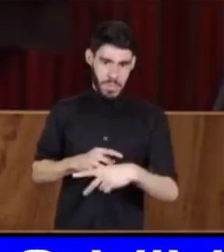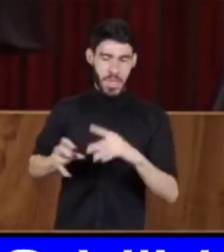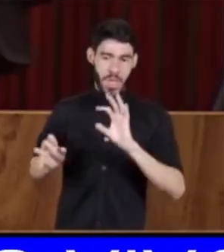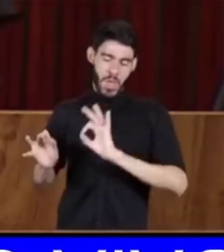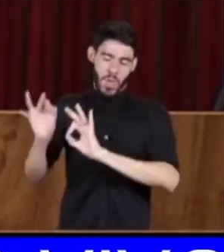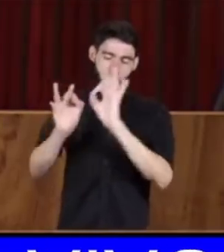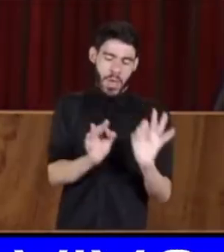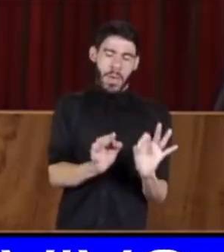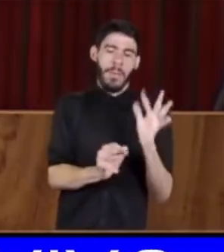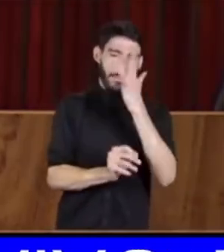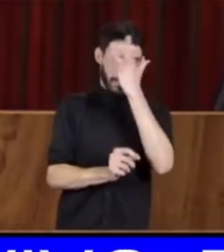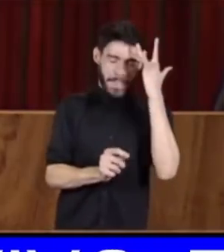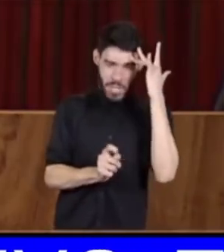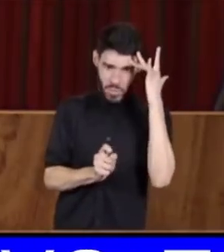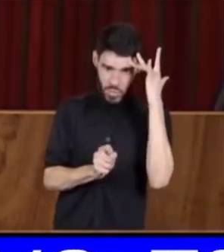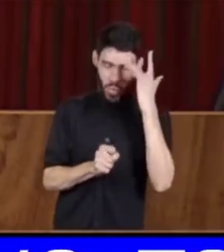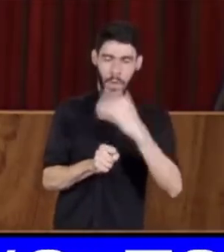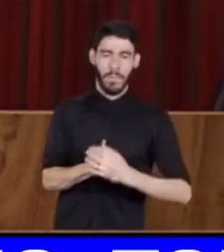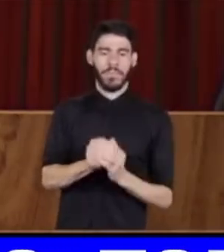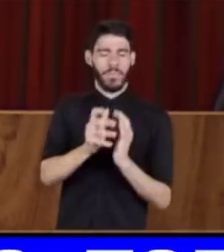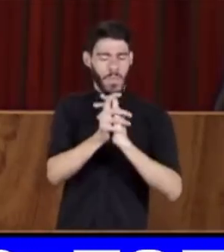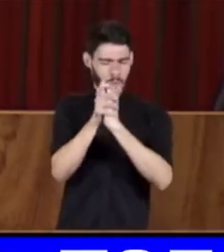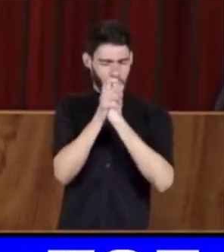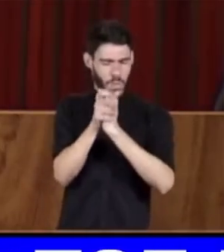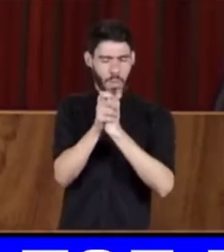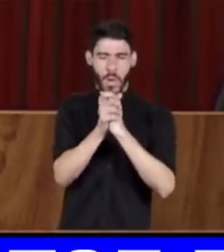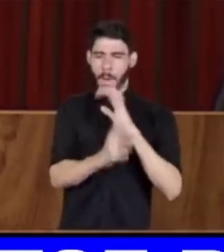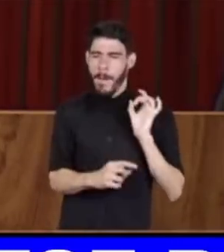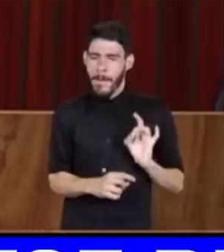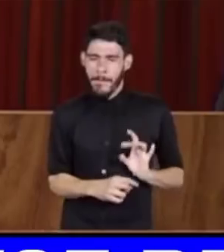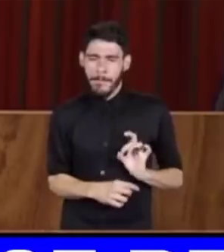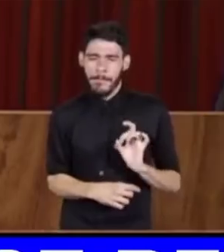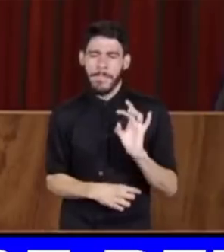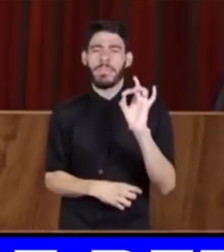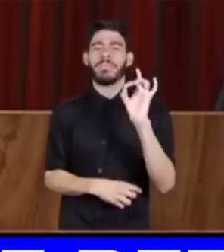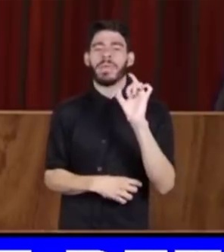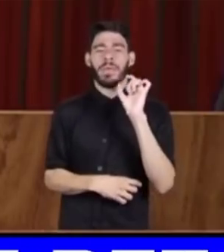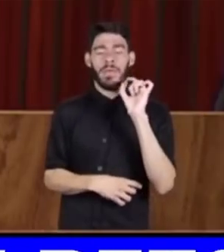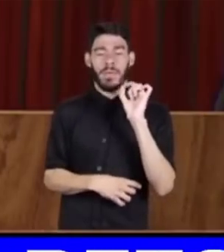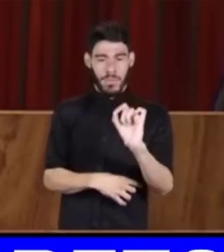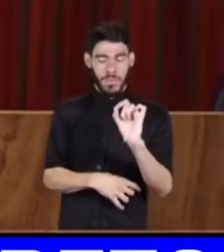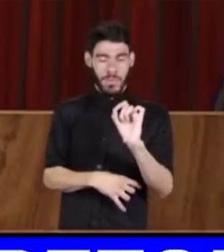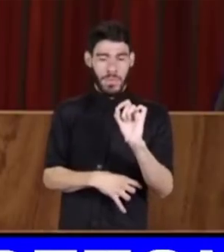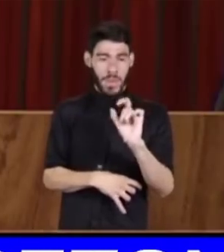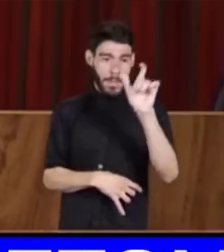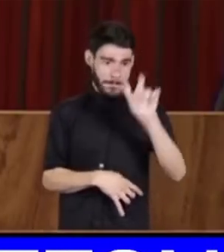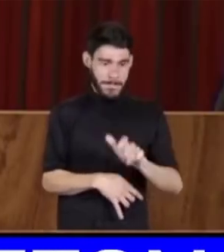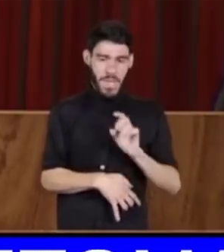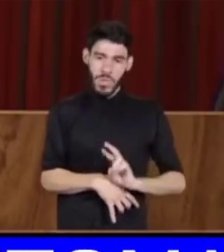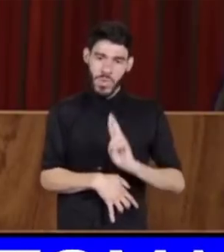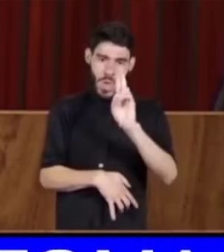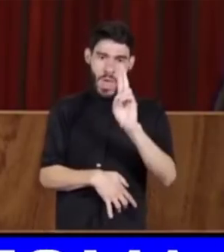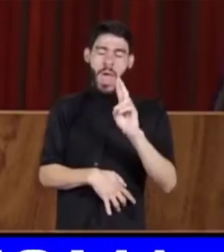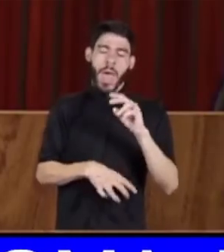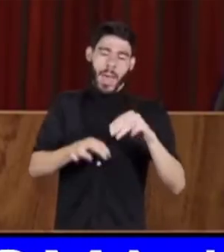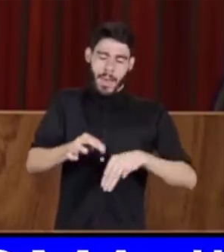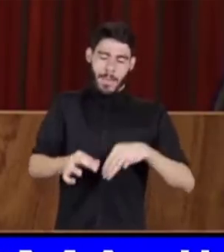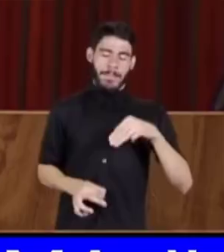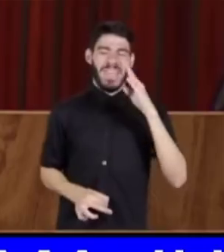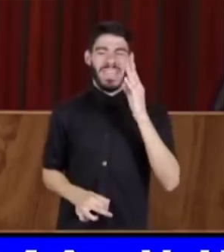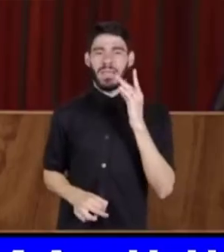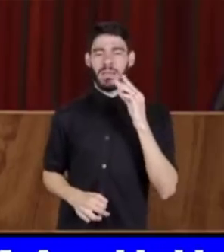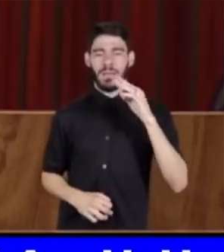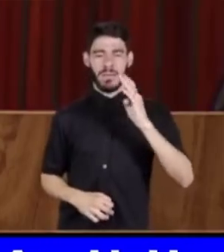nossos trabalhos. Cumprimento em especial o eminente relator, ministro Benedito